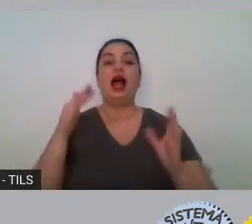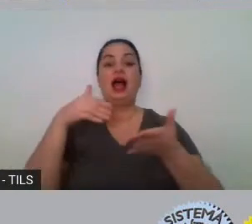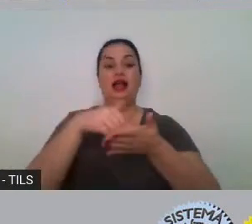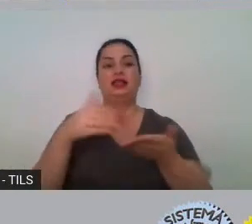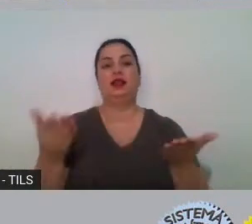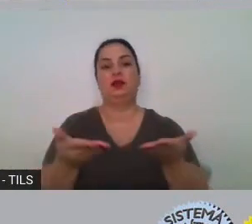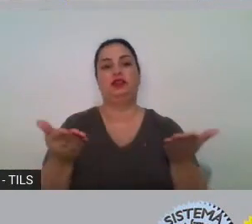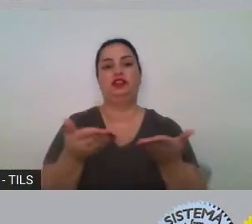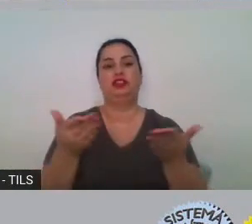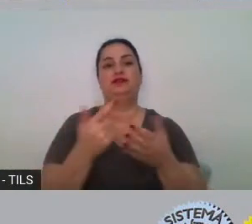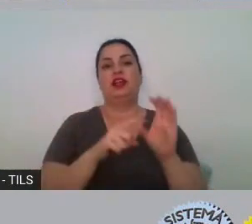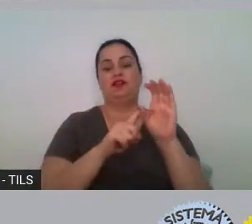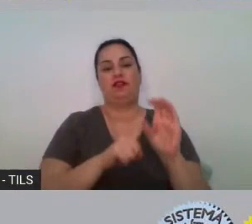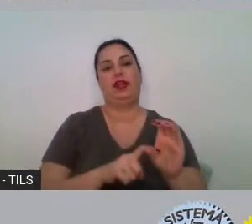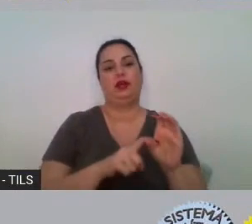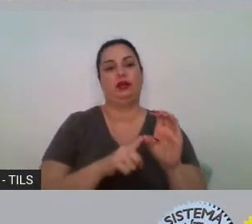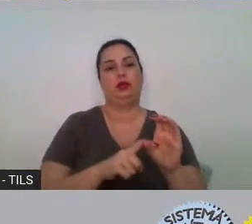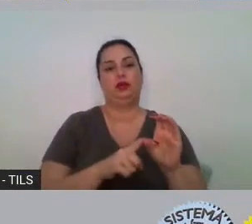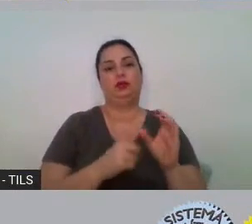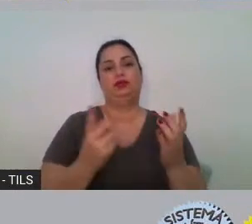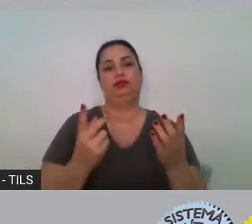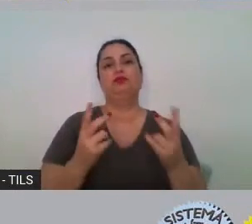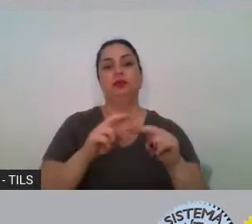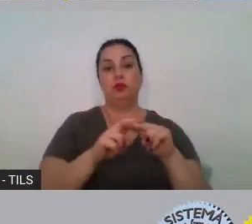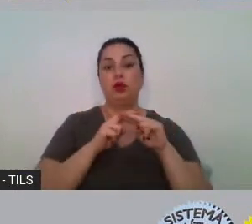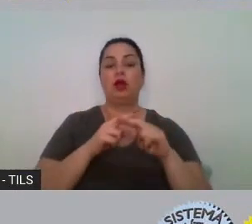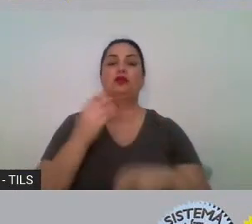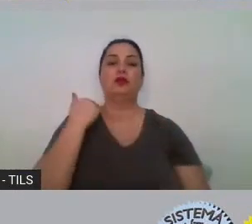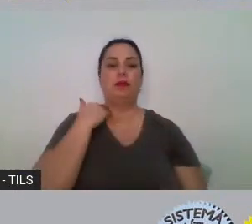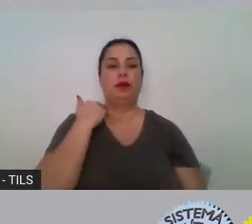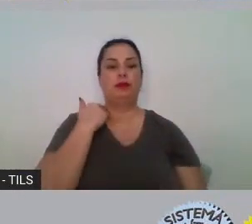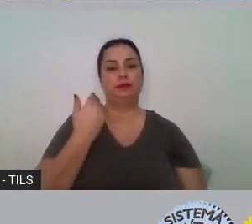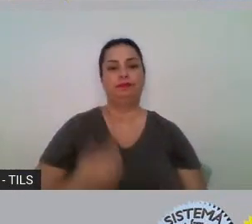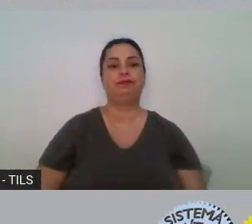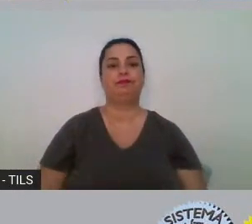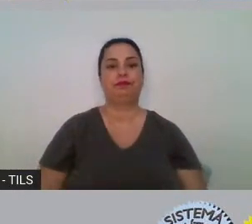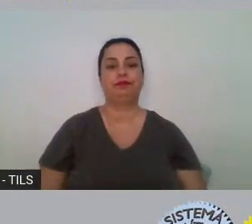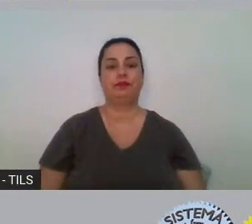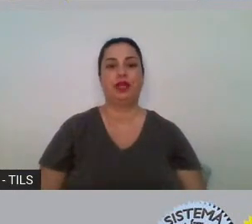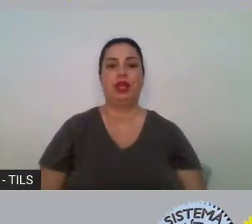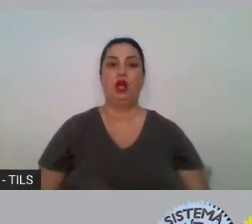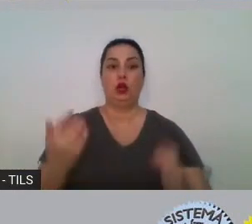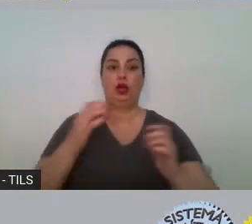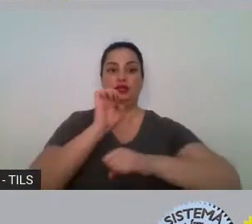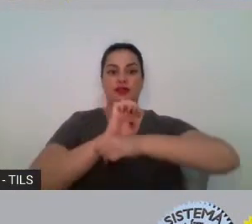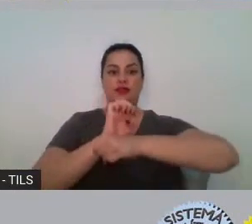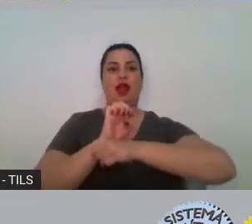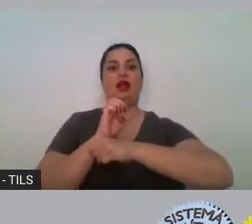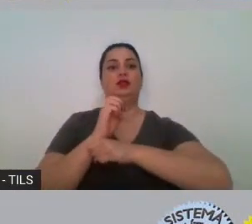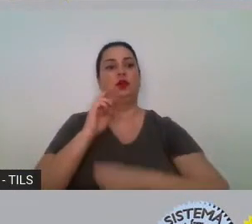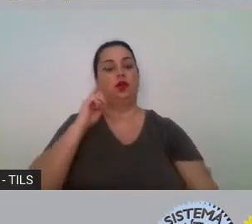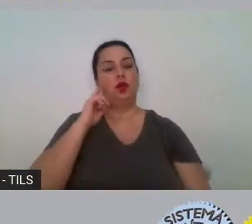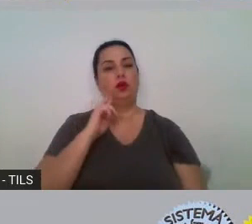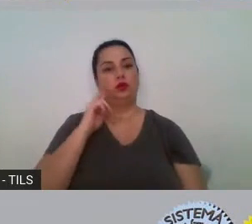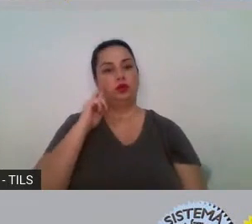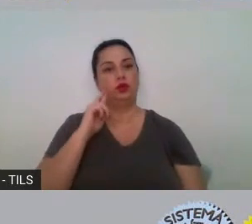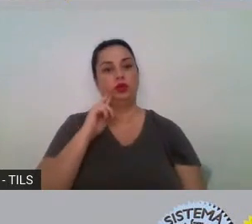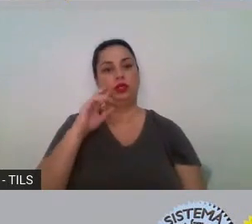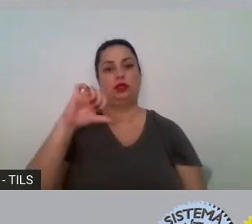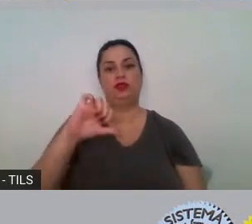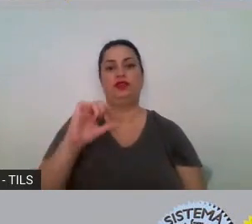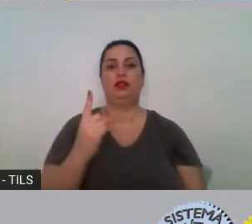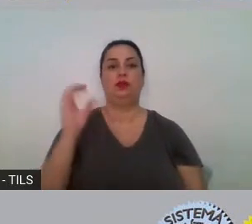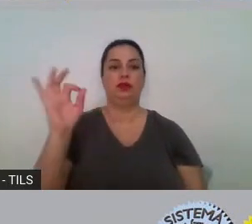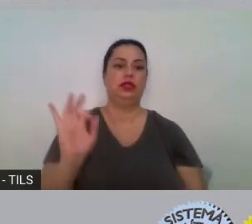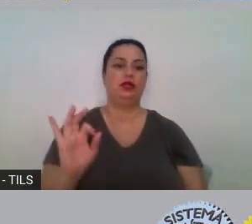isso por causa do Bandep. O Estado de Rondônia é 81%, o saldo renegociado. Eu vou acelerar